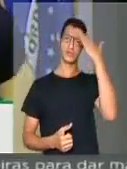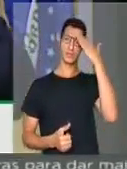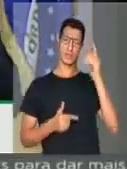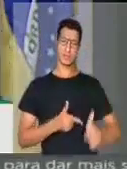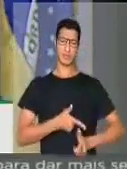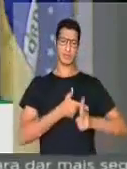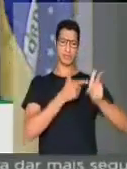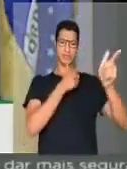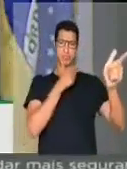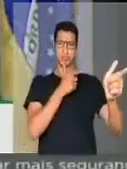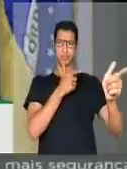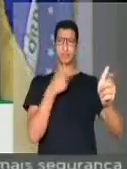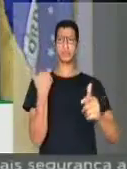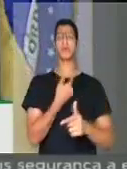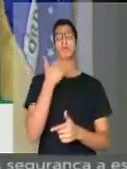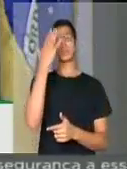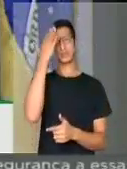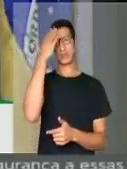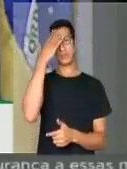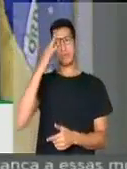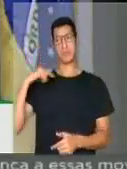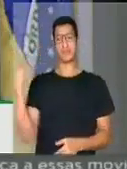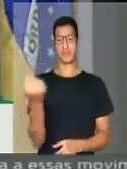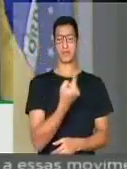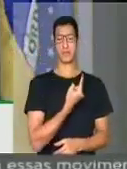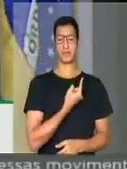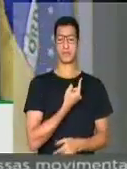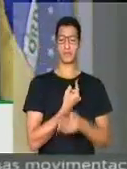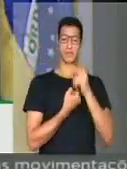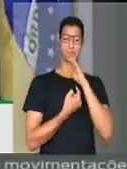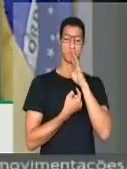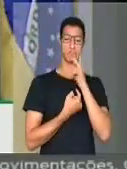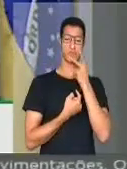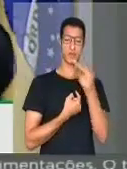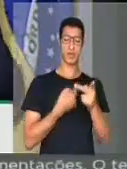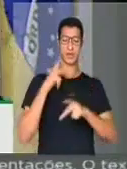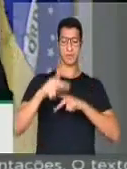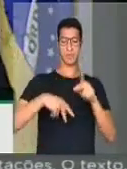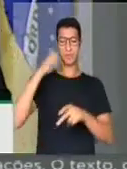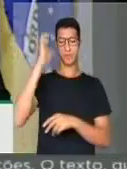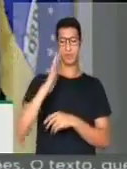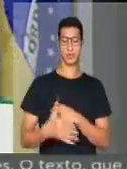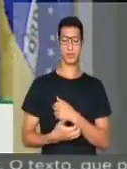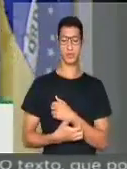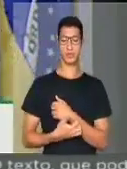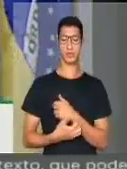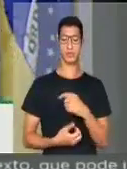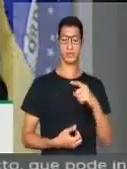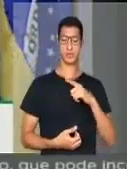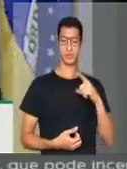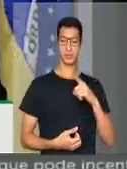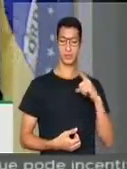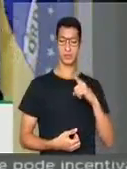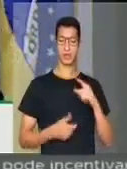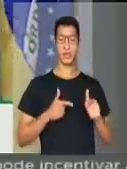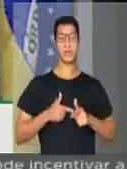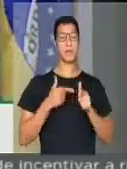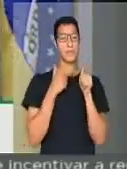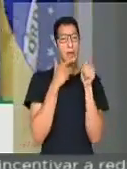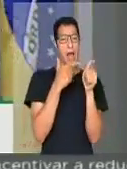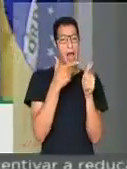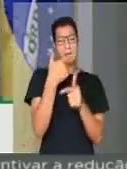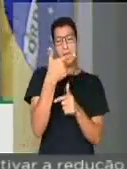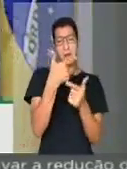nós aqui, muitos, estou falando de nós, para não falar o povo brasileiro, possui uma arma, e